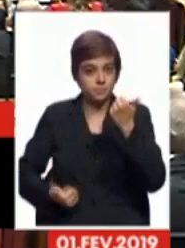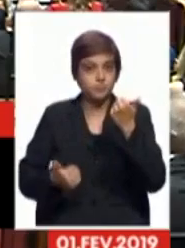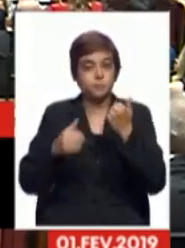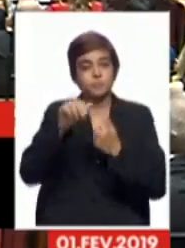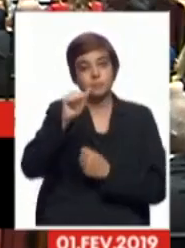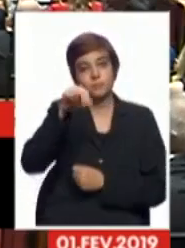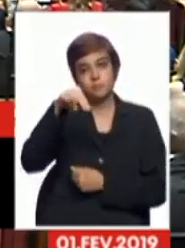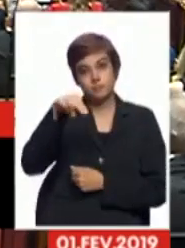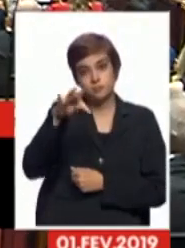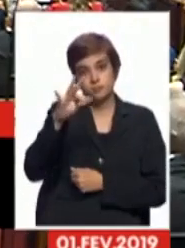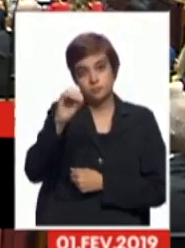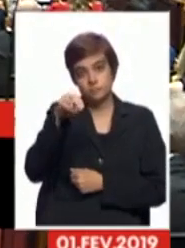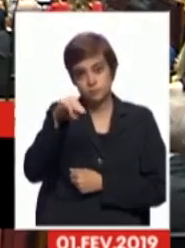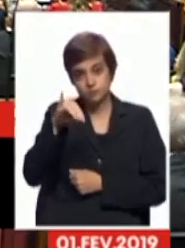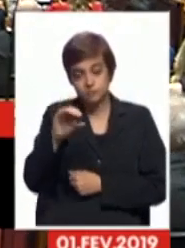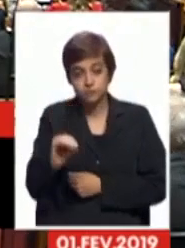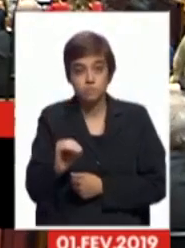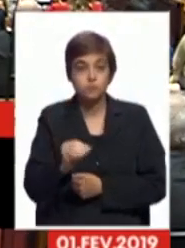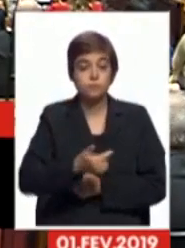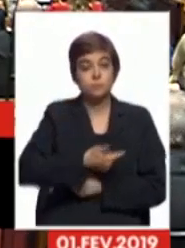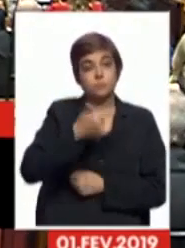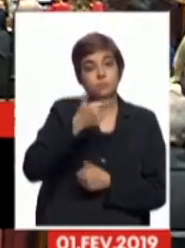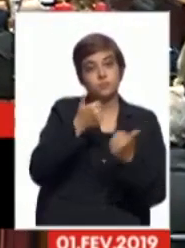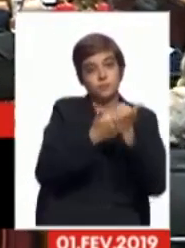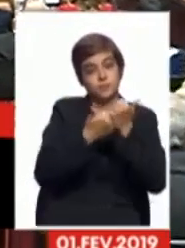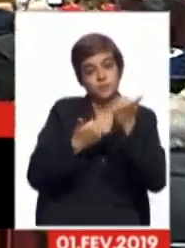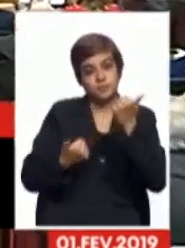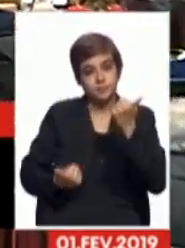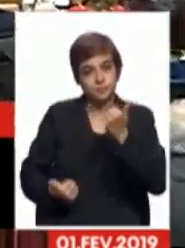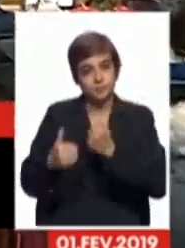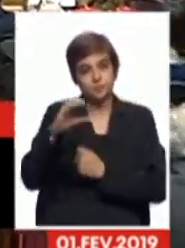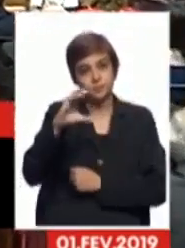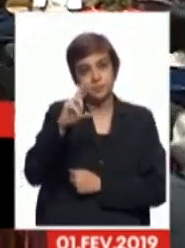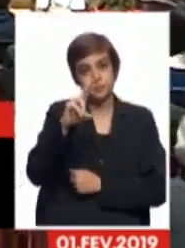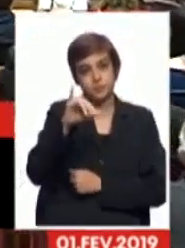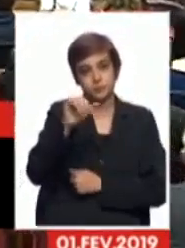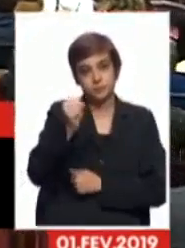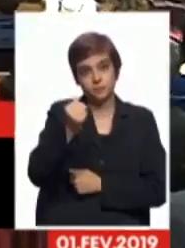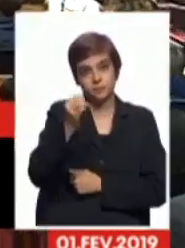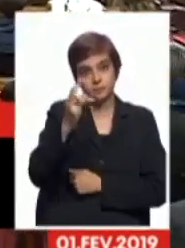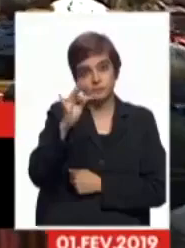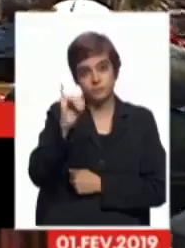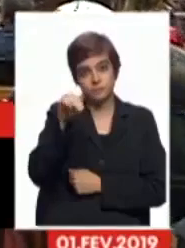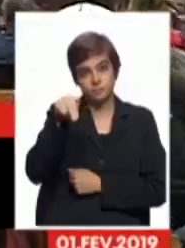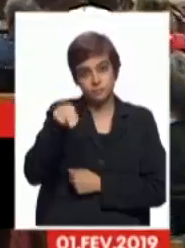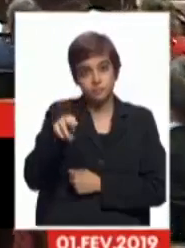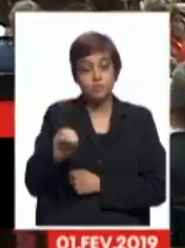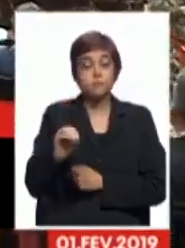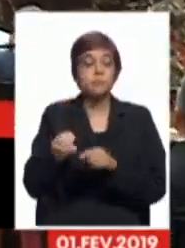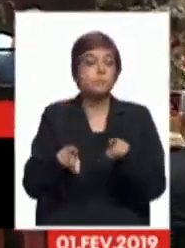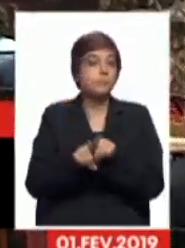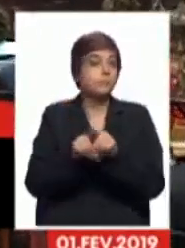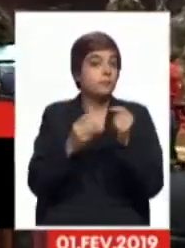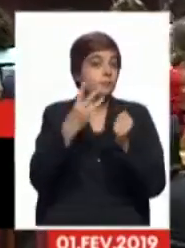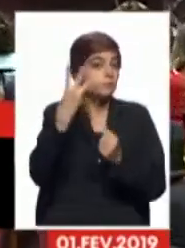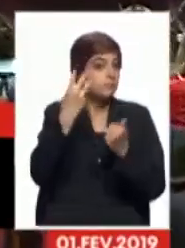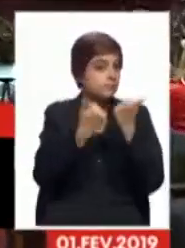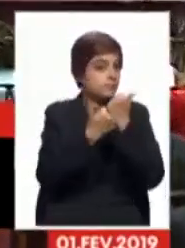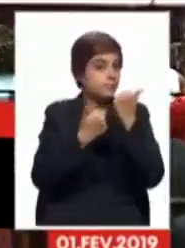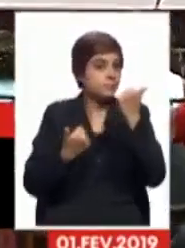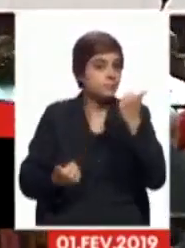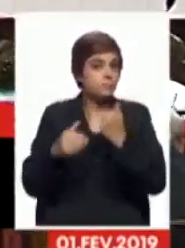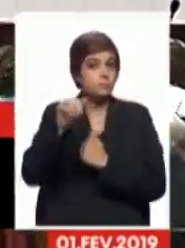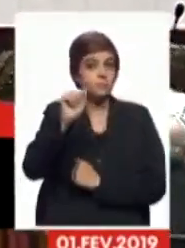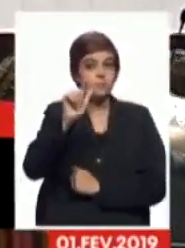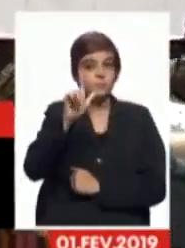Antônio Carlos Arantes, o segundo vice-presidente, deputado Cristiano Silveira, terceiro vice-presidente, deputado